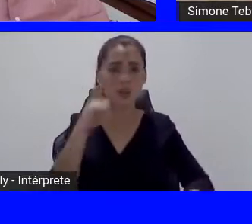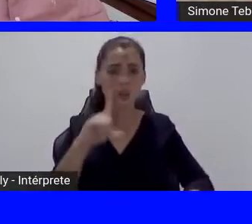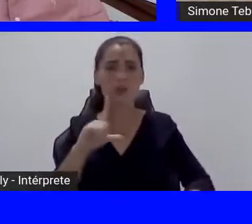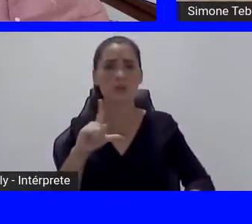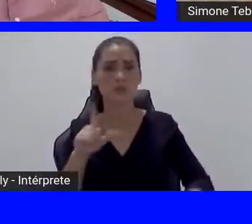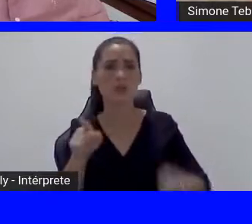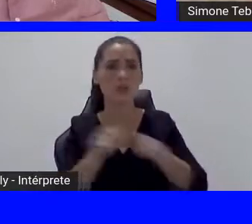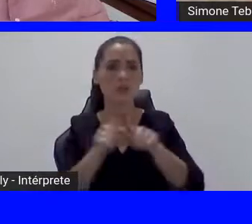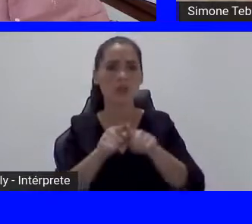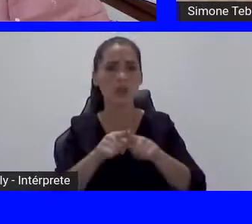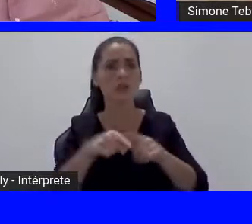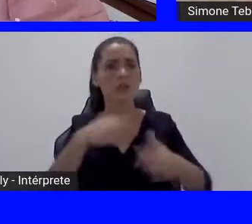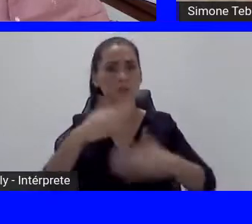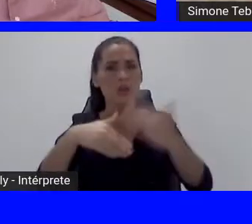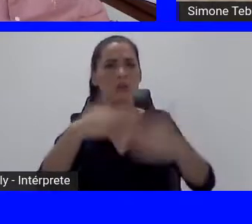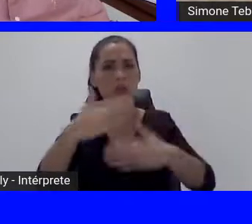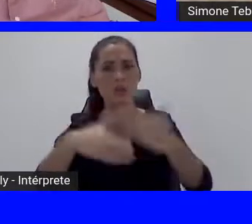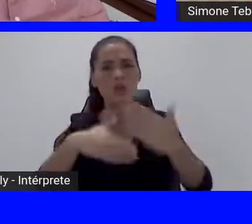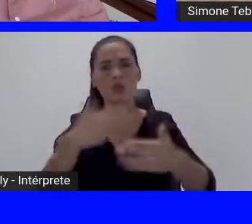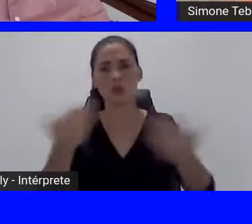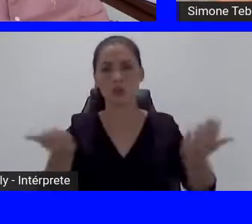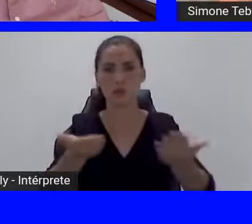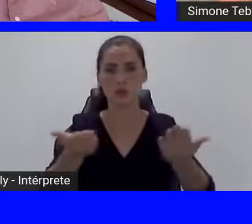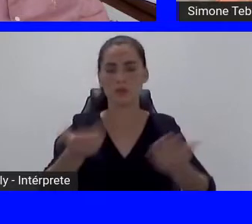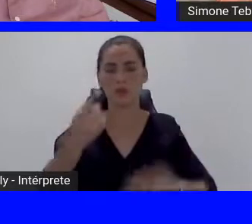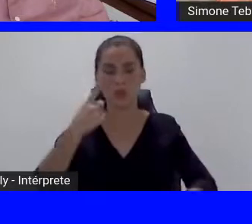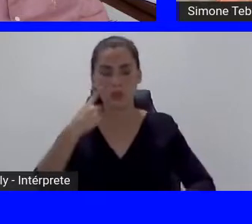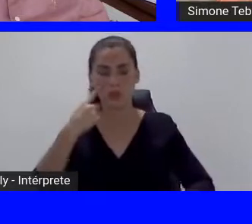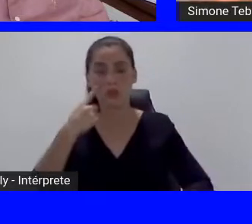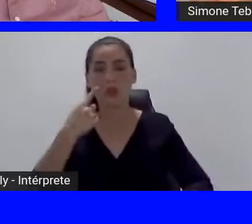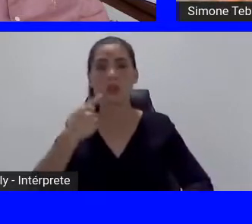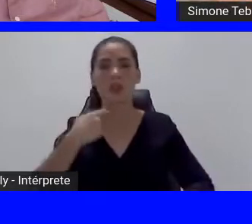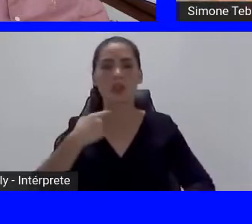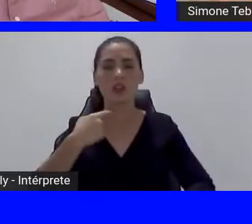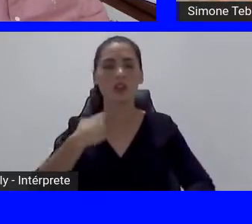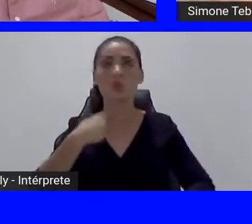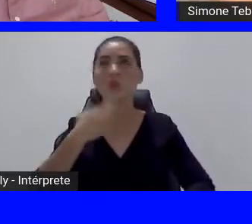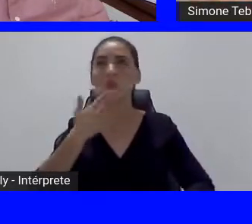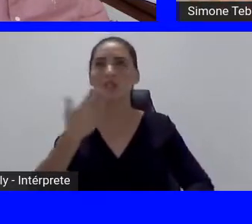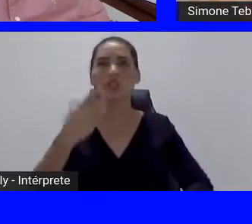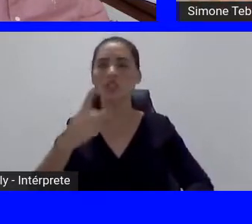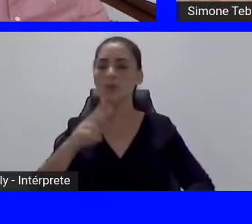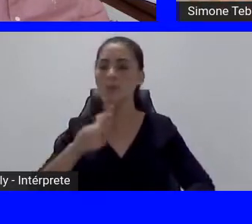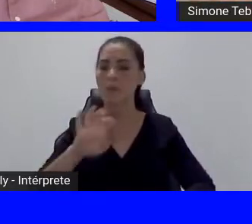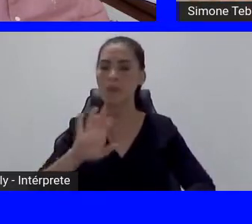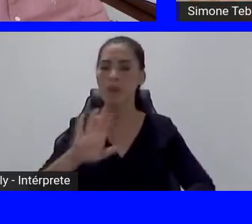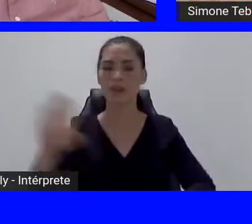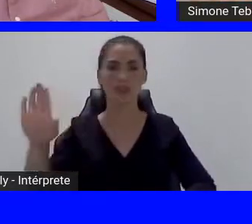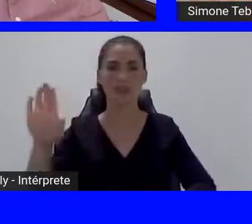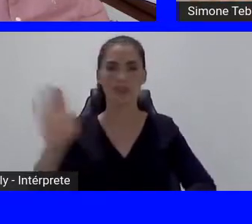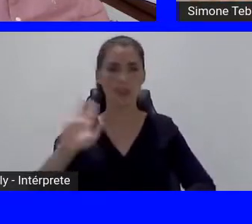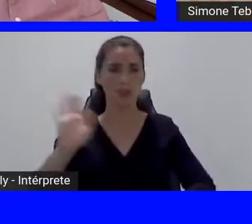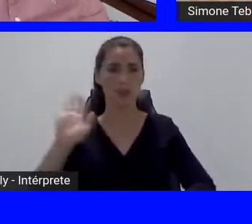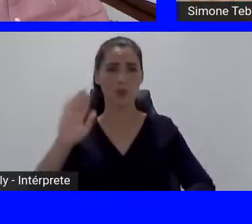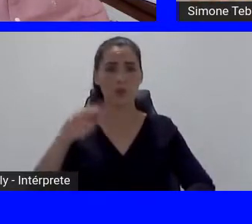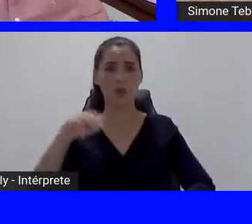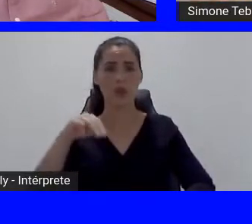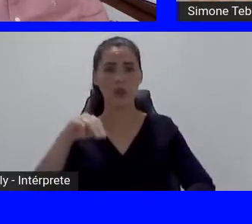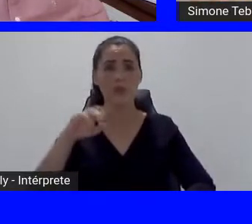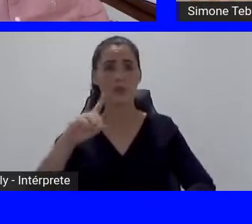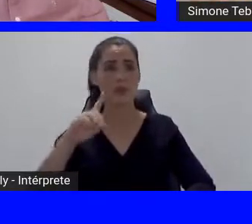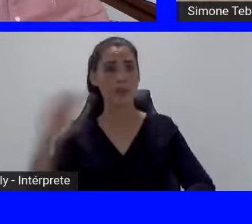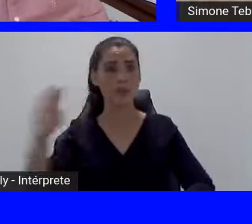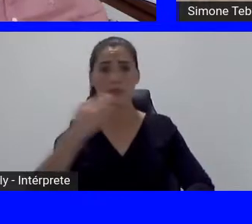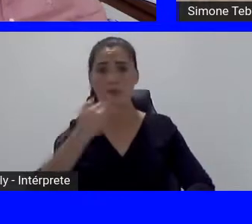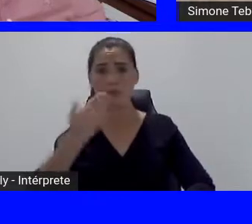que dessa vez é inverso. Veja, não fui eu que pedi para ser pré-candidato, o MDB que pediu, e é muito fácil